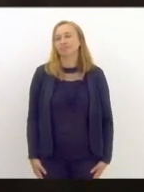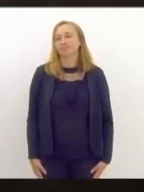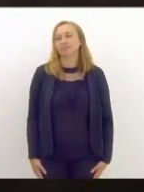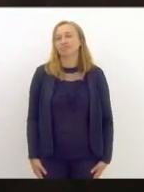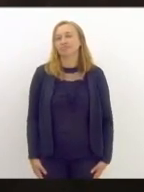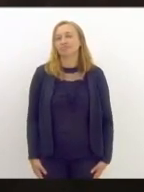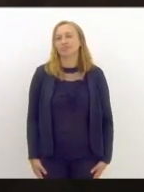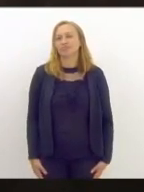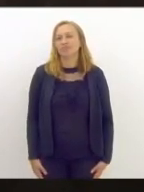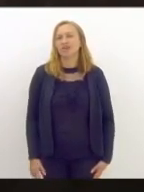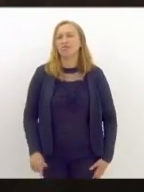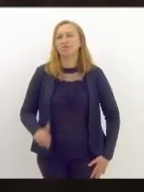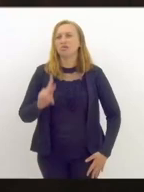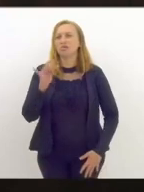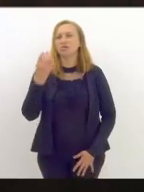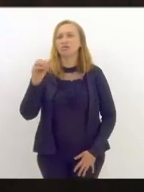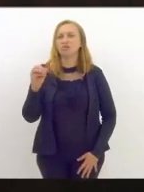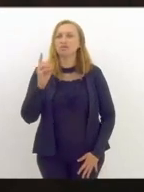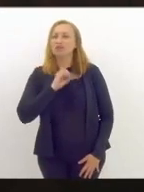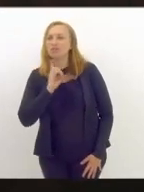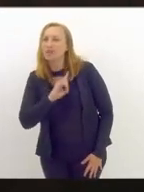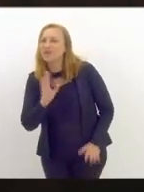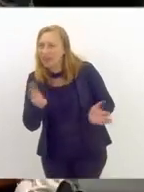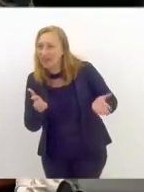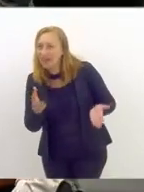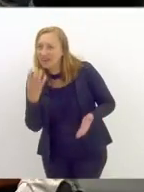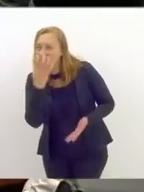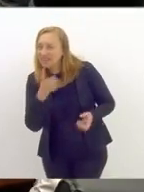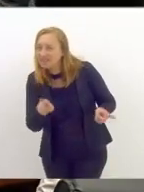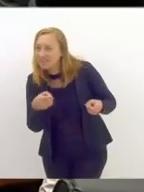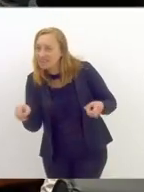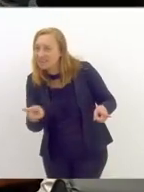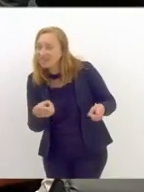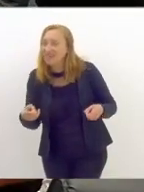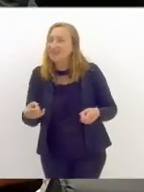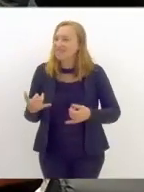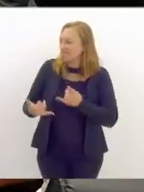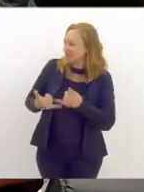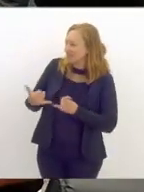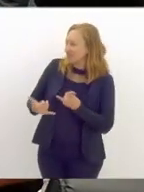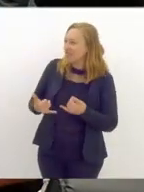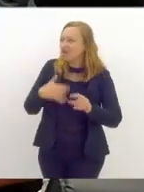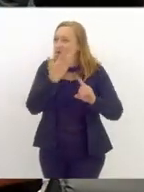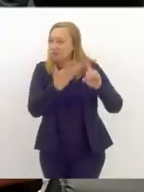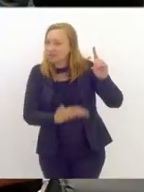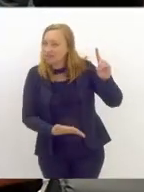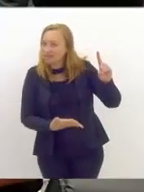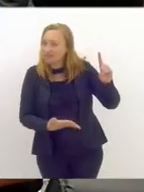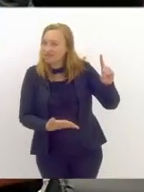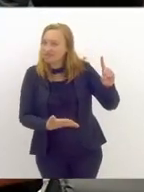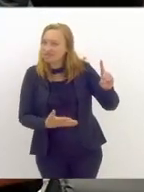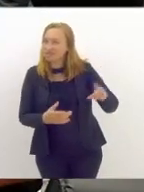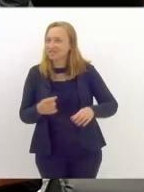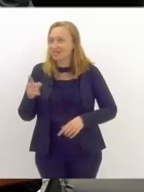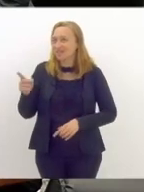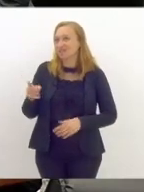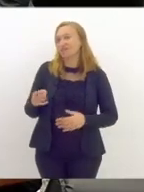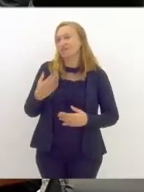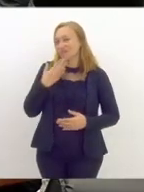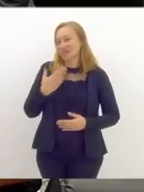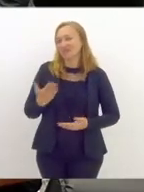Tocar o hino do Flamengo, é isso que a banda? Não? Fazer uma homenagem ao nosso homenageado, por favor.